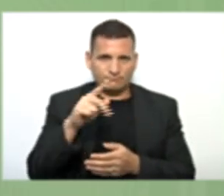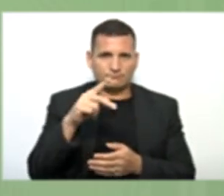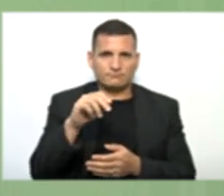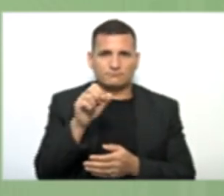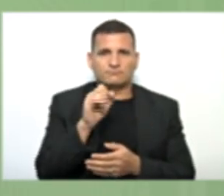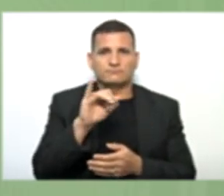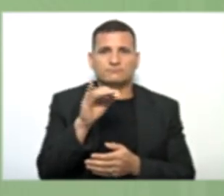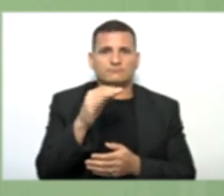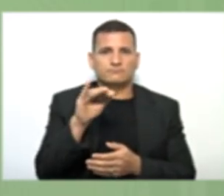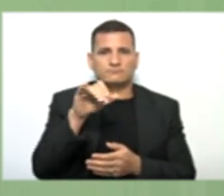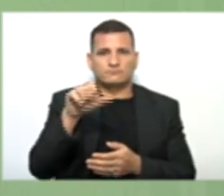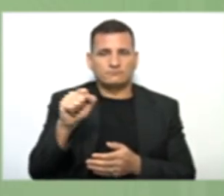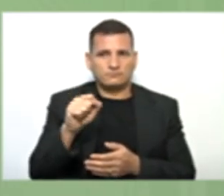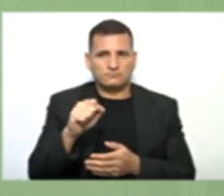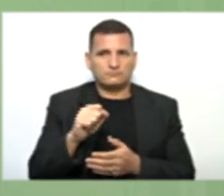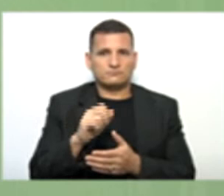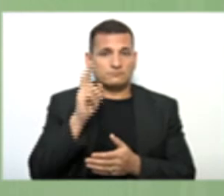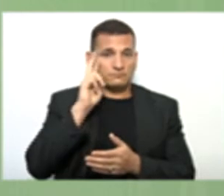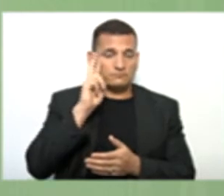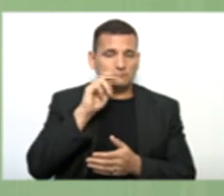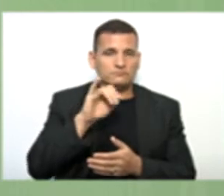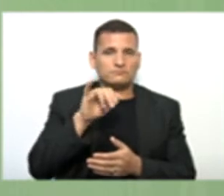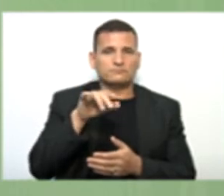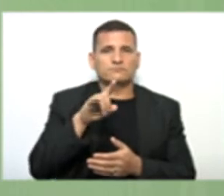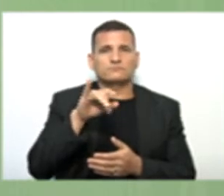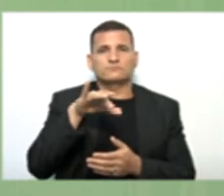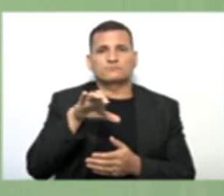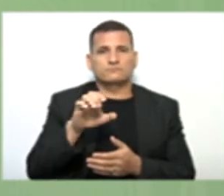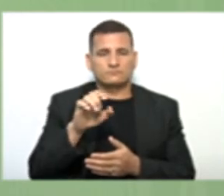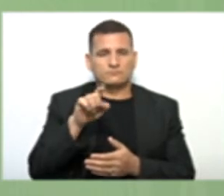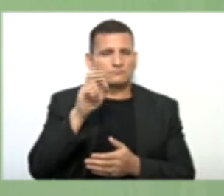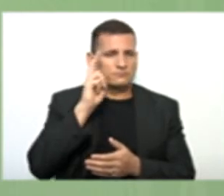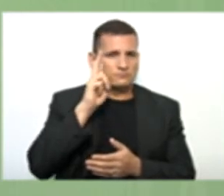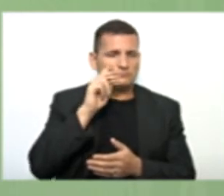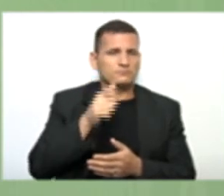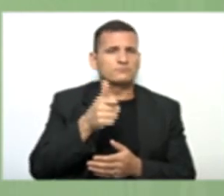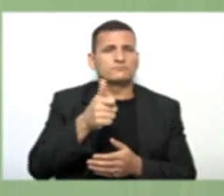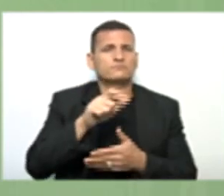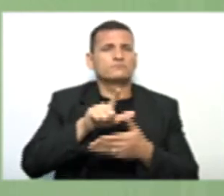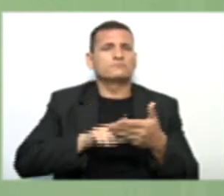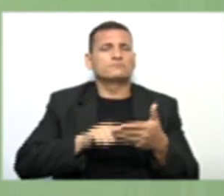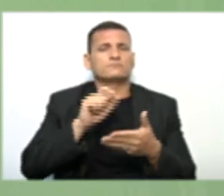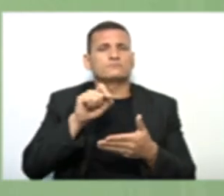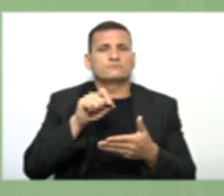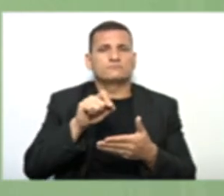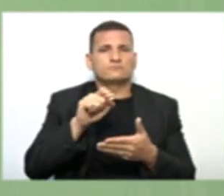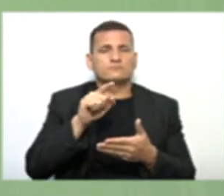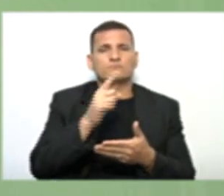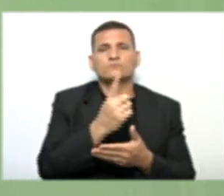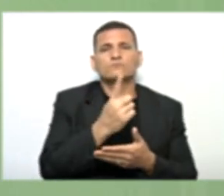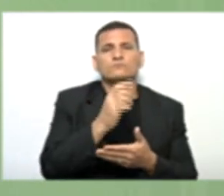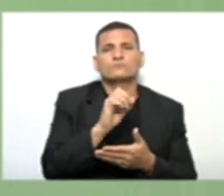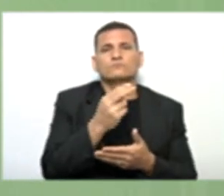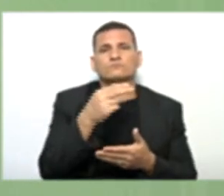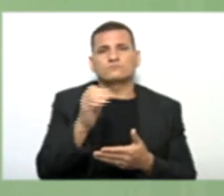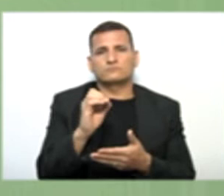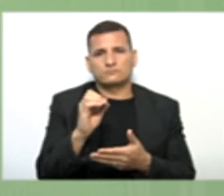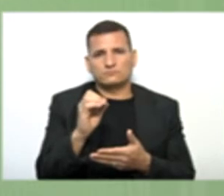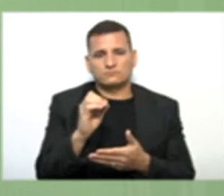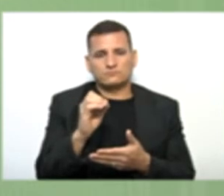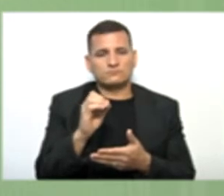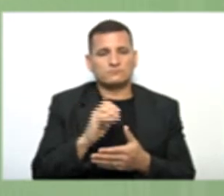lista, tá bom? Lembre-se de índice. Vocês ainda lembram aí qual é o primeiro elemento de uma lista? É 1 ou 0? É